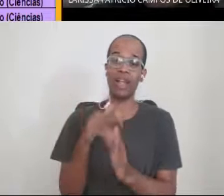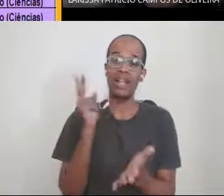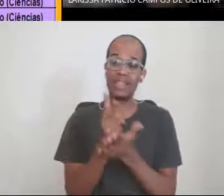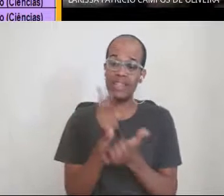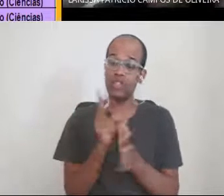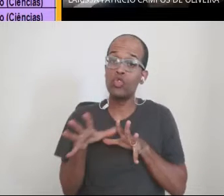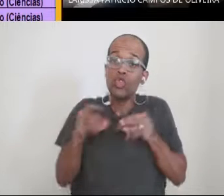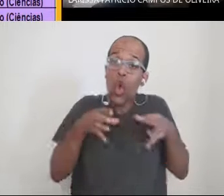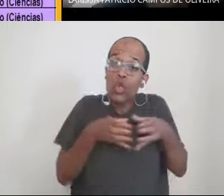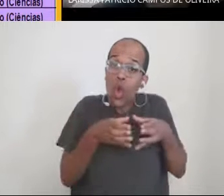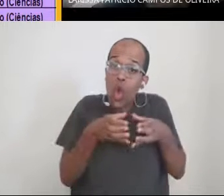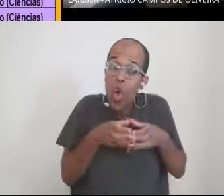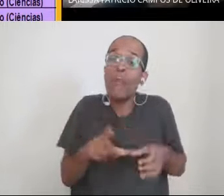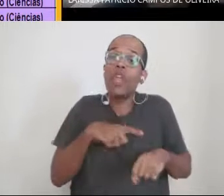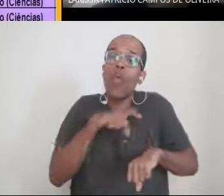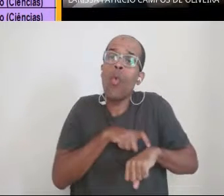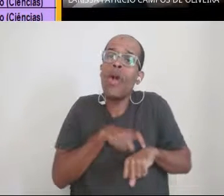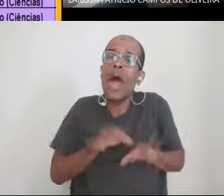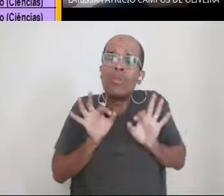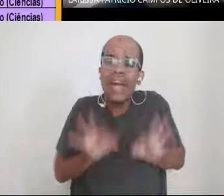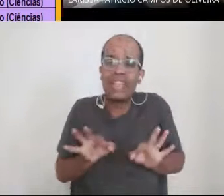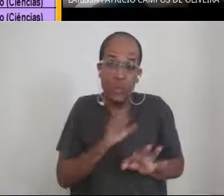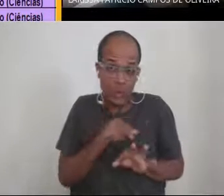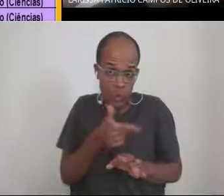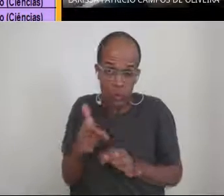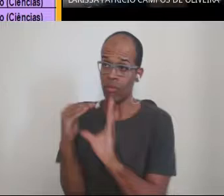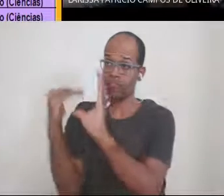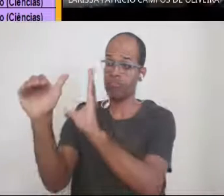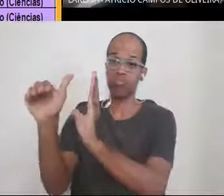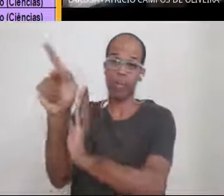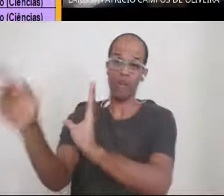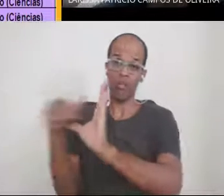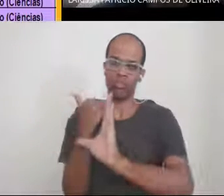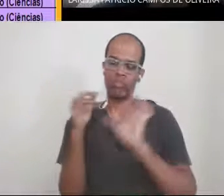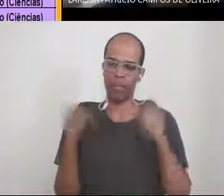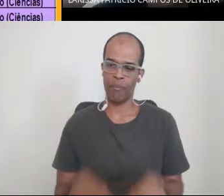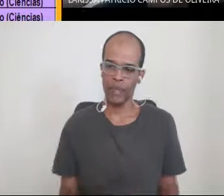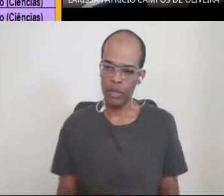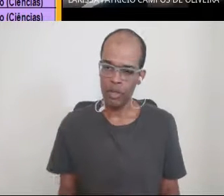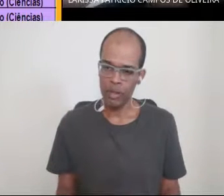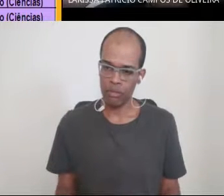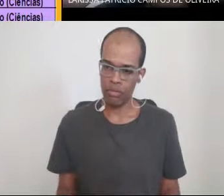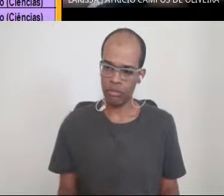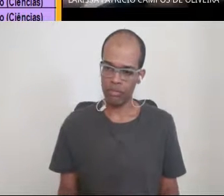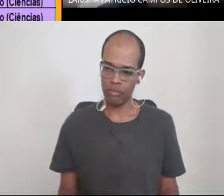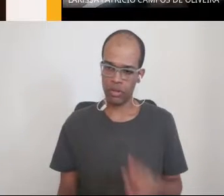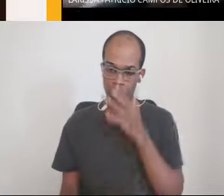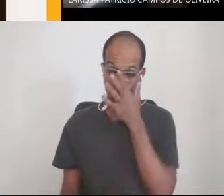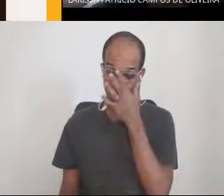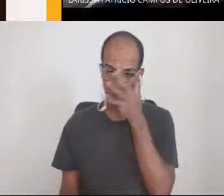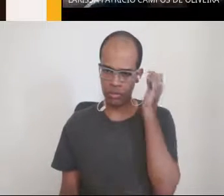as turmas têm o horário certinho. Isso é muito importante, tá bom? E, antes que eu me esqueça, eu vou falar algo bastante